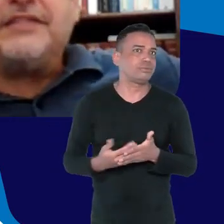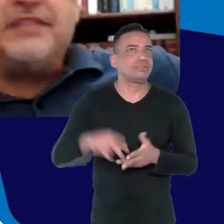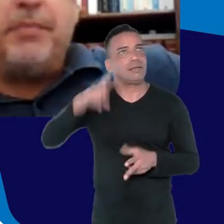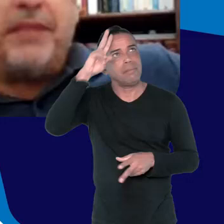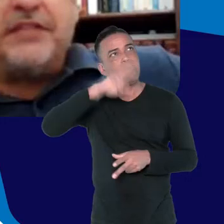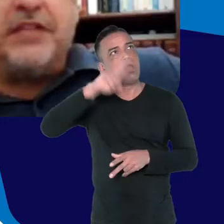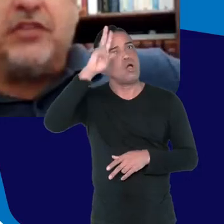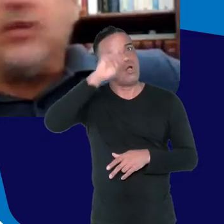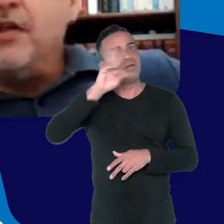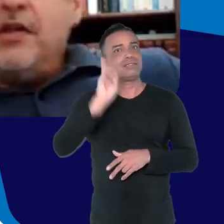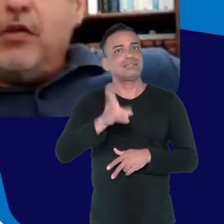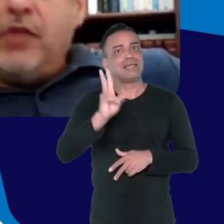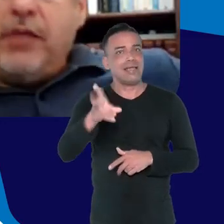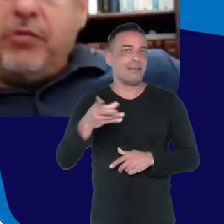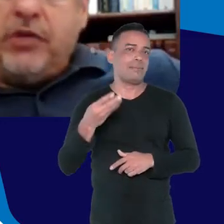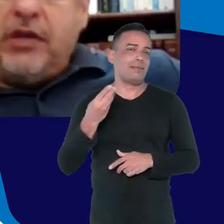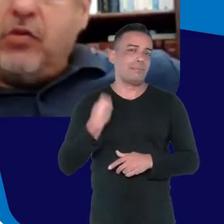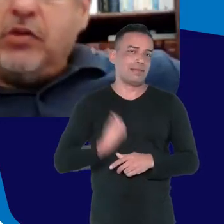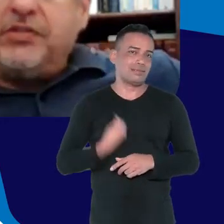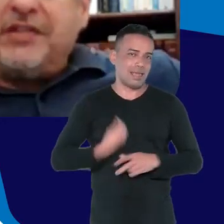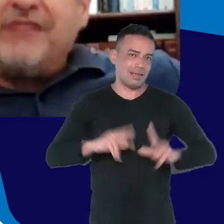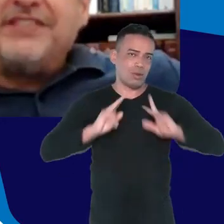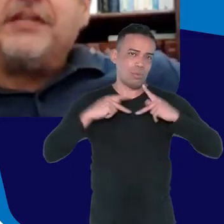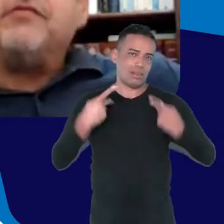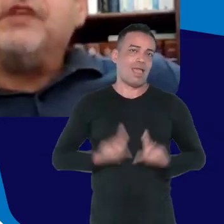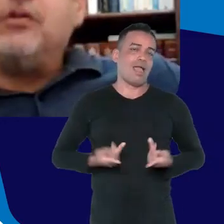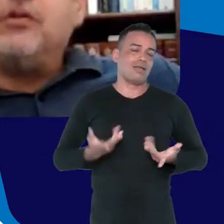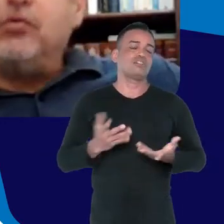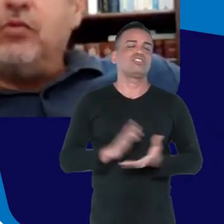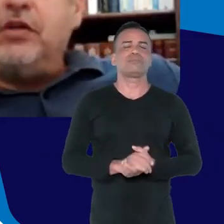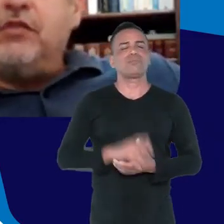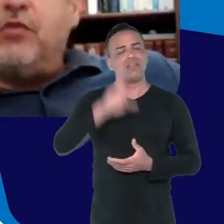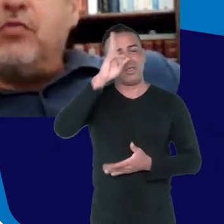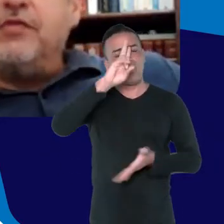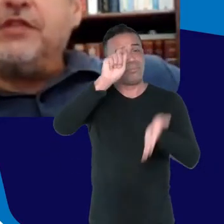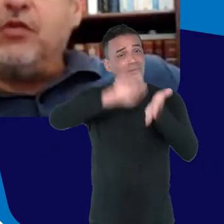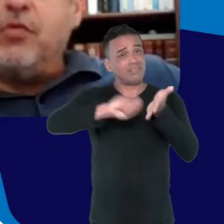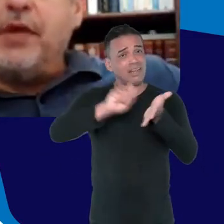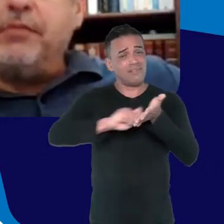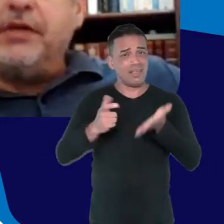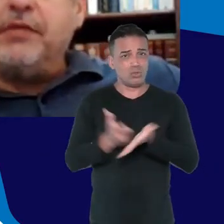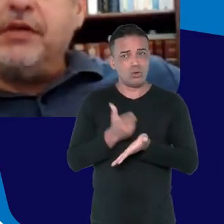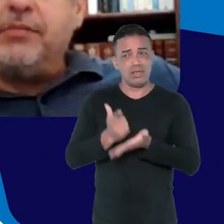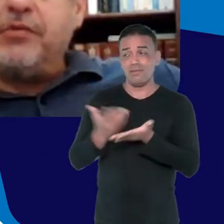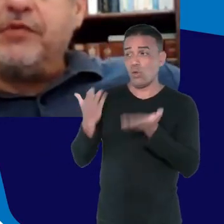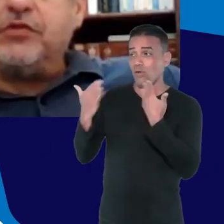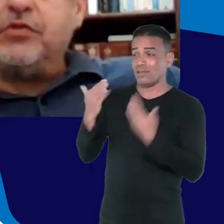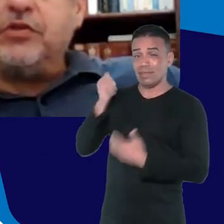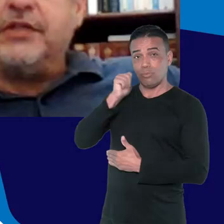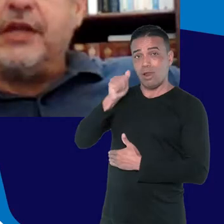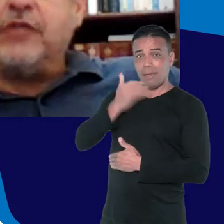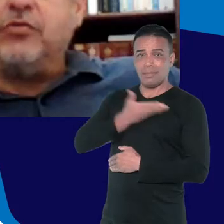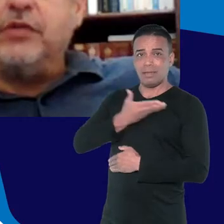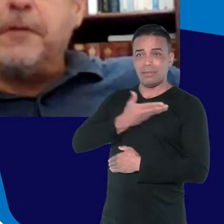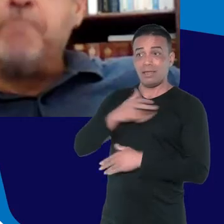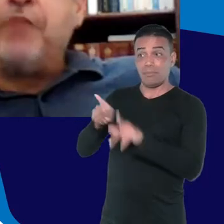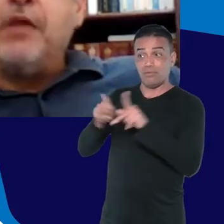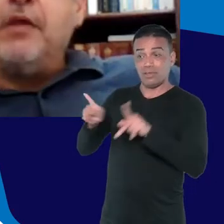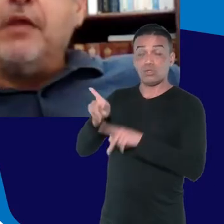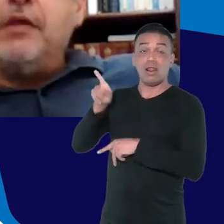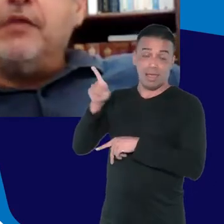ele está sempre presente. Eu lembro que, quando eu estava escrevendo o livro, eu conversei com uma amiga minha, professora de